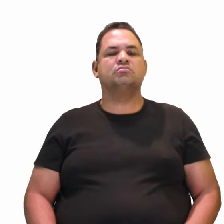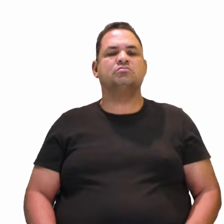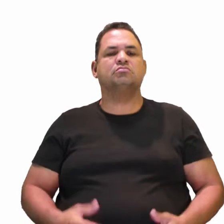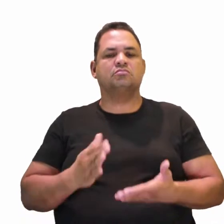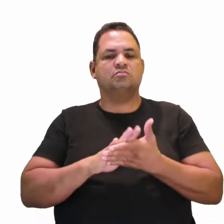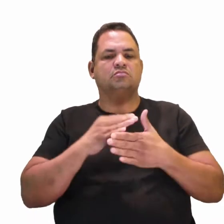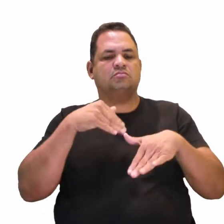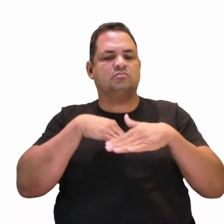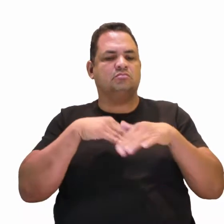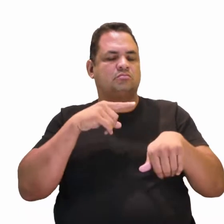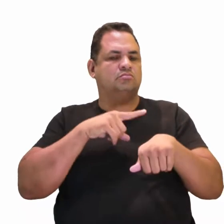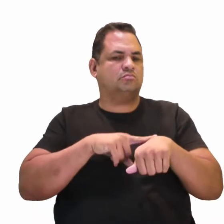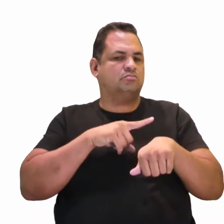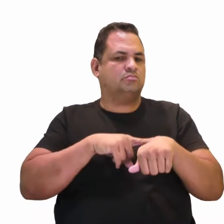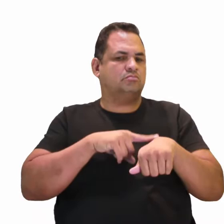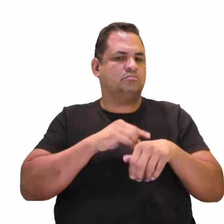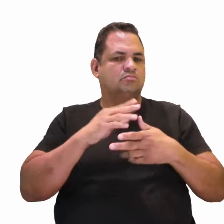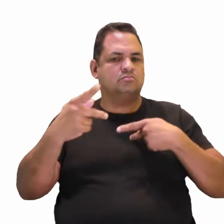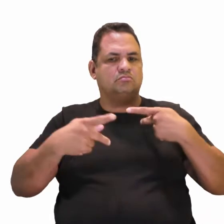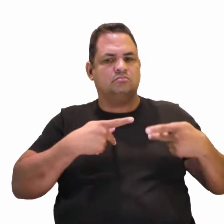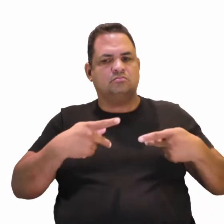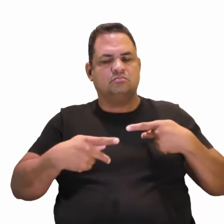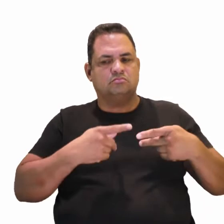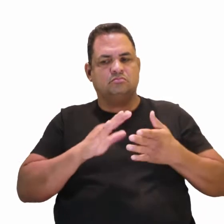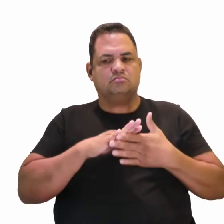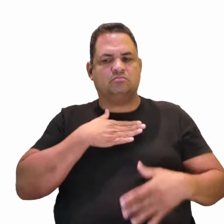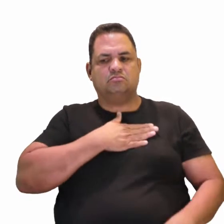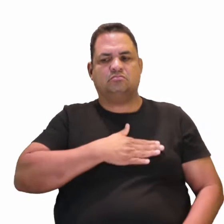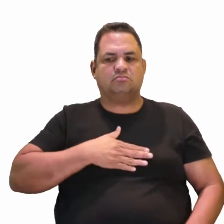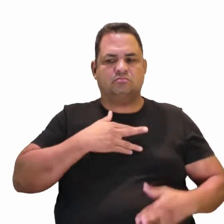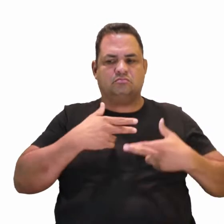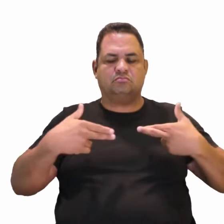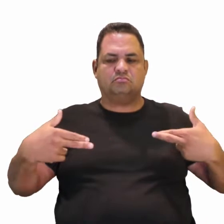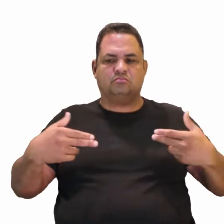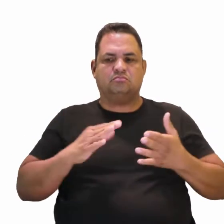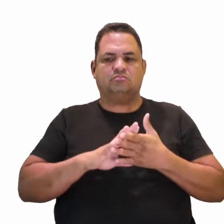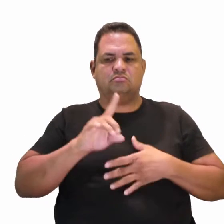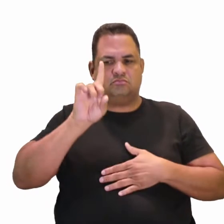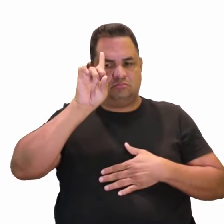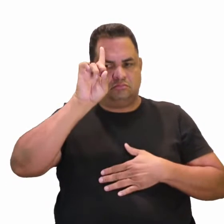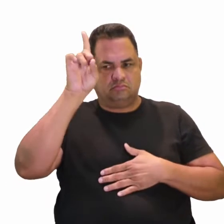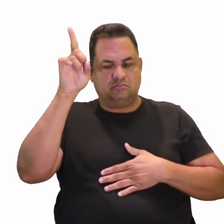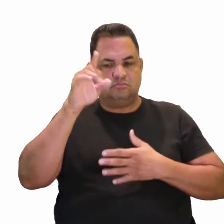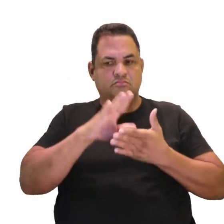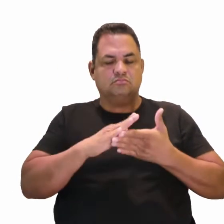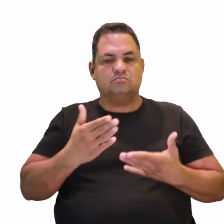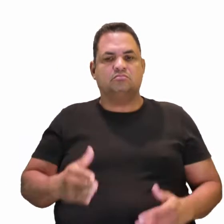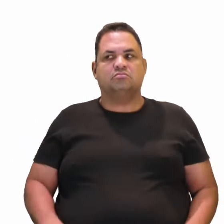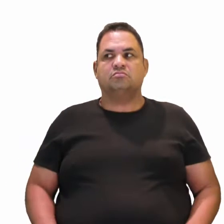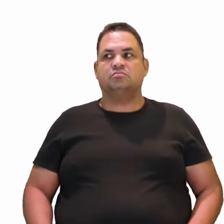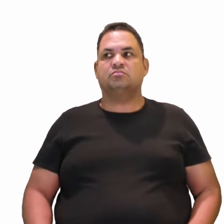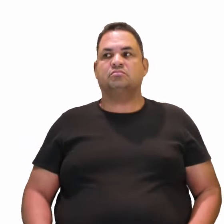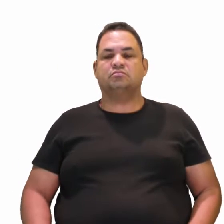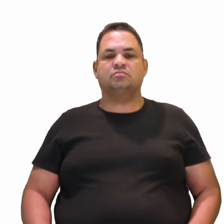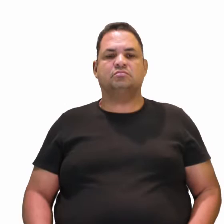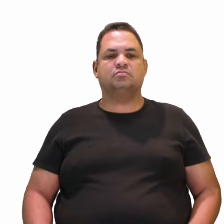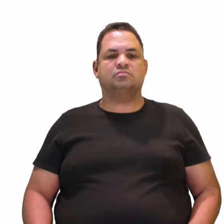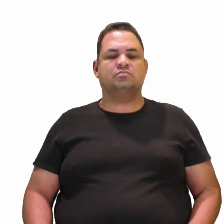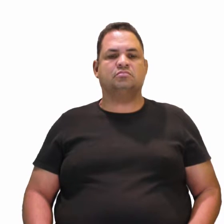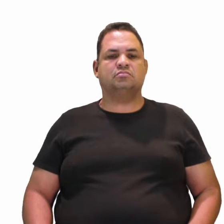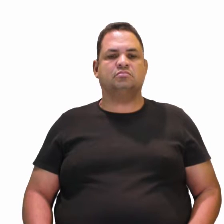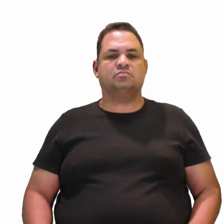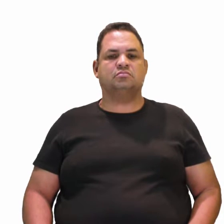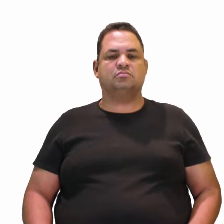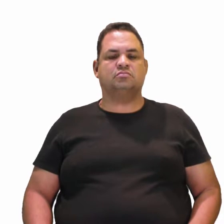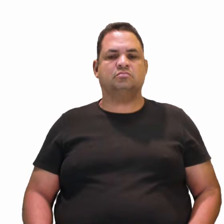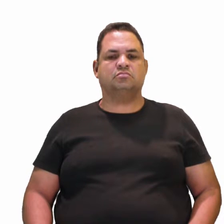reservar um tempo para atividades, projetos, coisas que você gosta. Então, o ideal seria o take time to enjoy yourself.